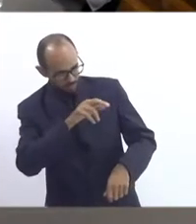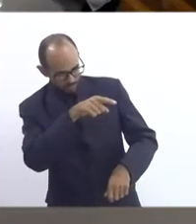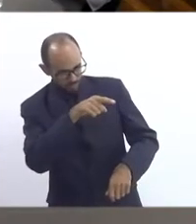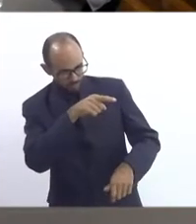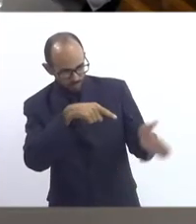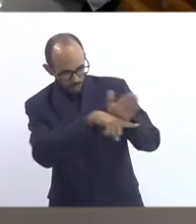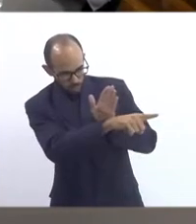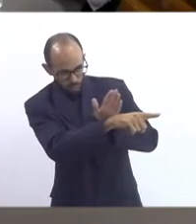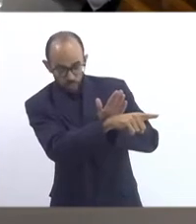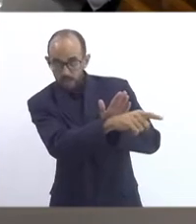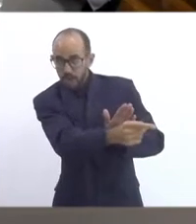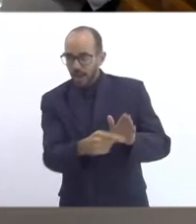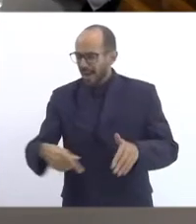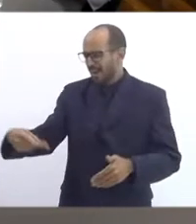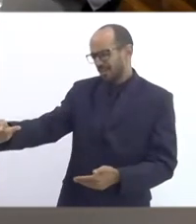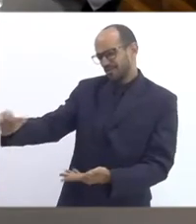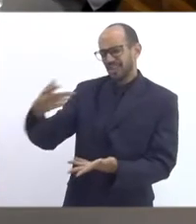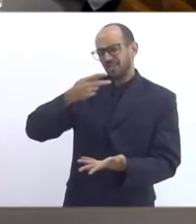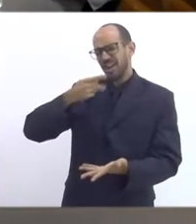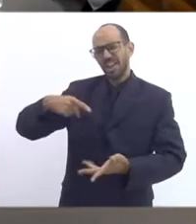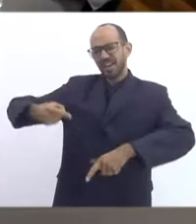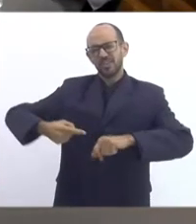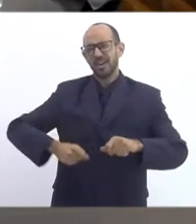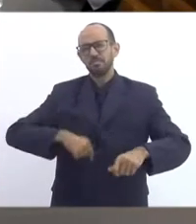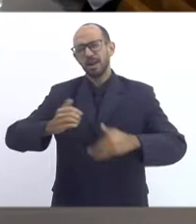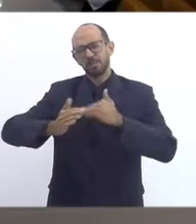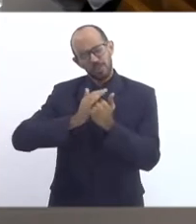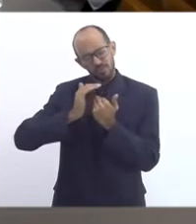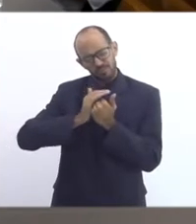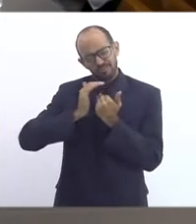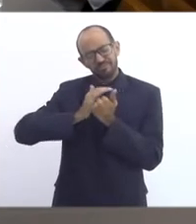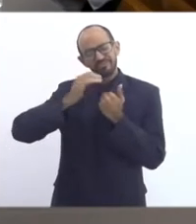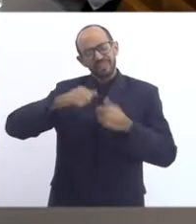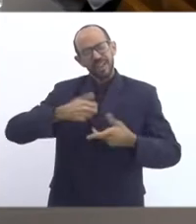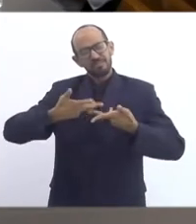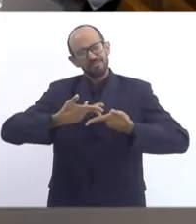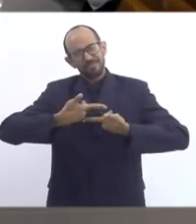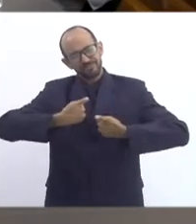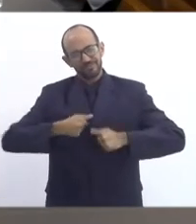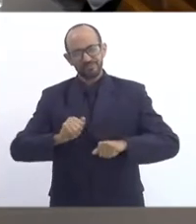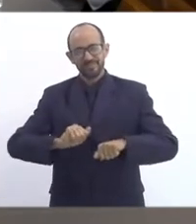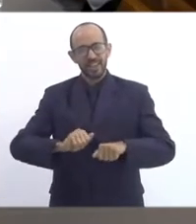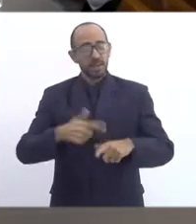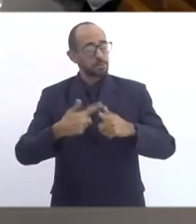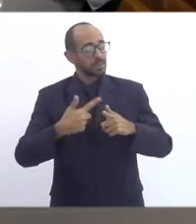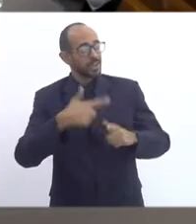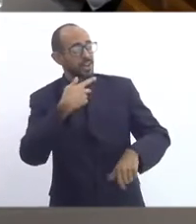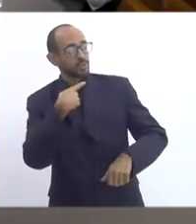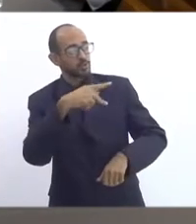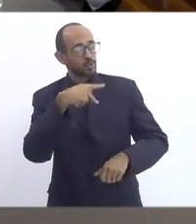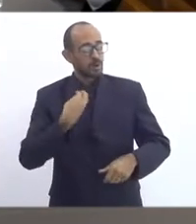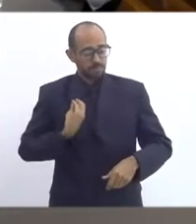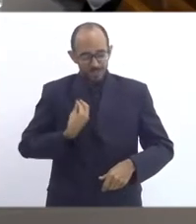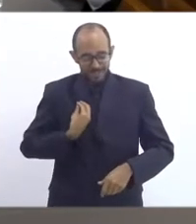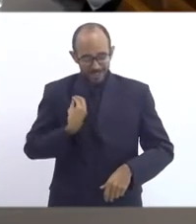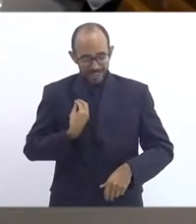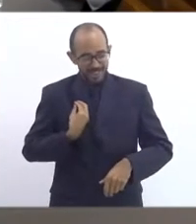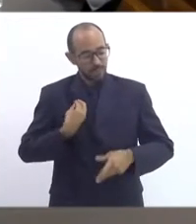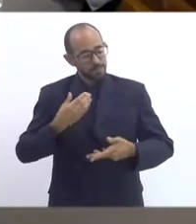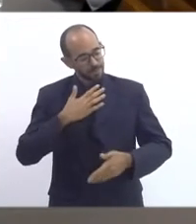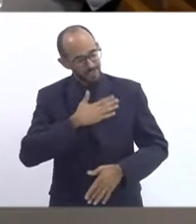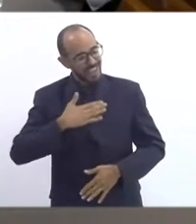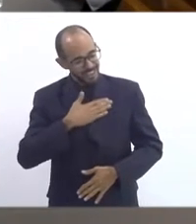é sempre um elogio, meu líder, meu professor. Muito obrigado. É que sua presença é muito querida, por isso queríamos o senhor entre nós